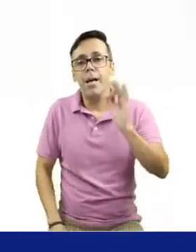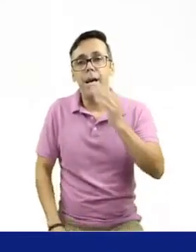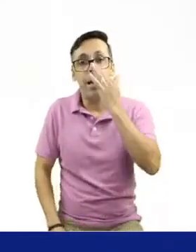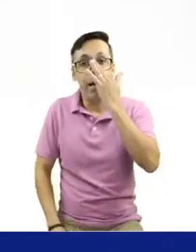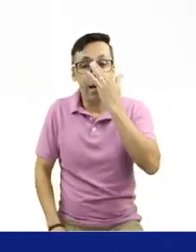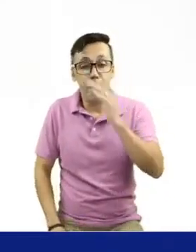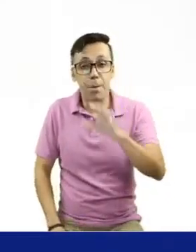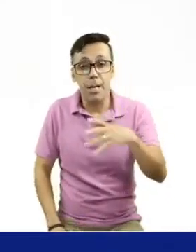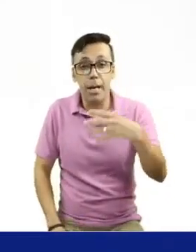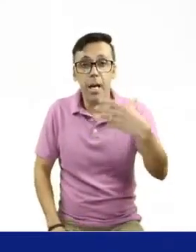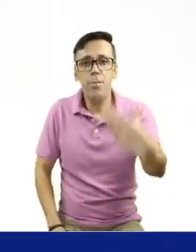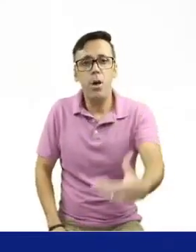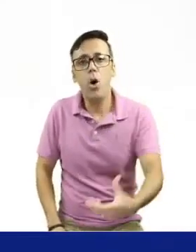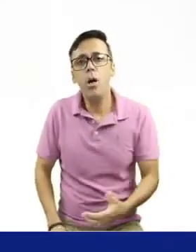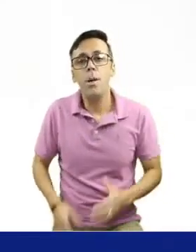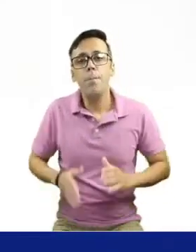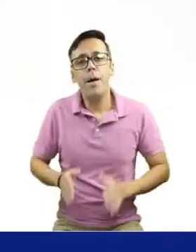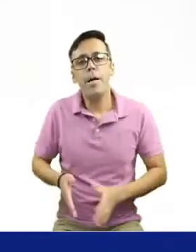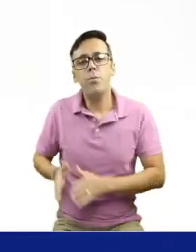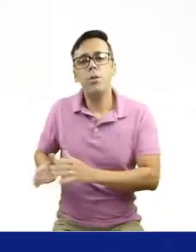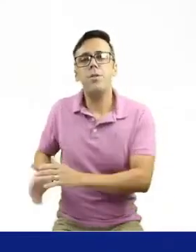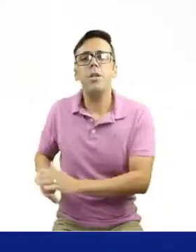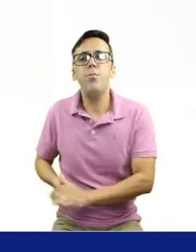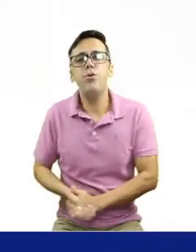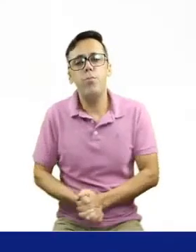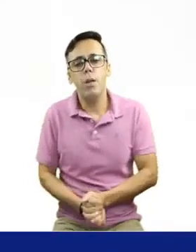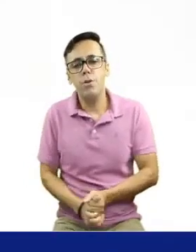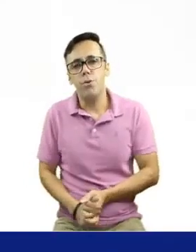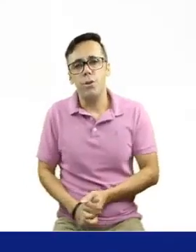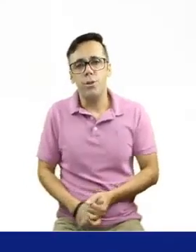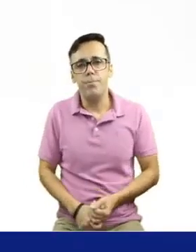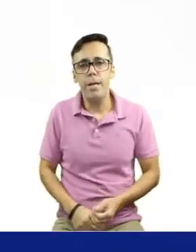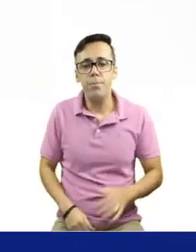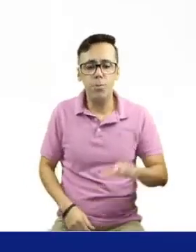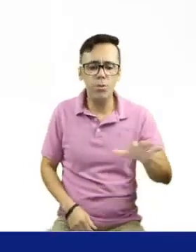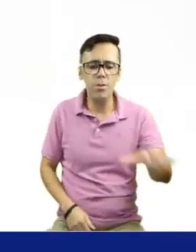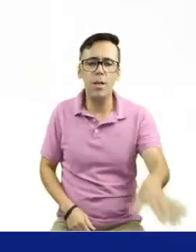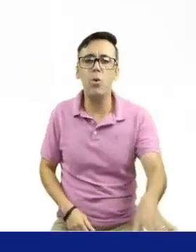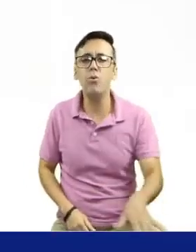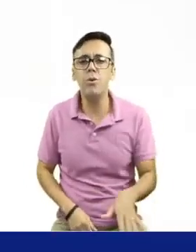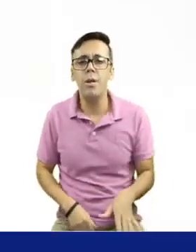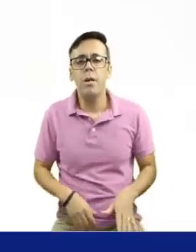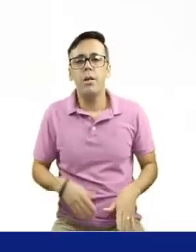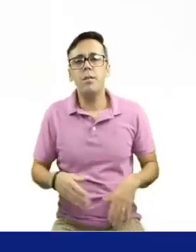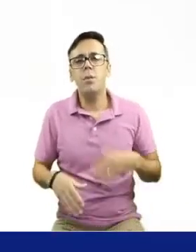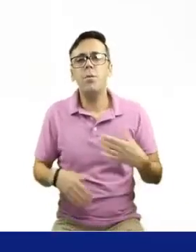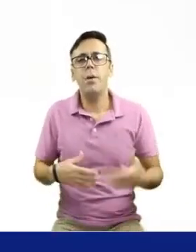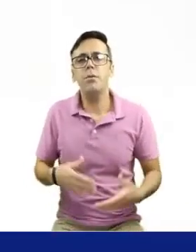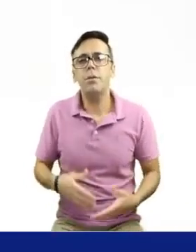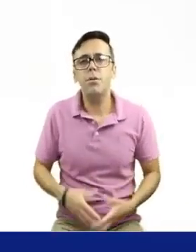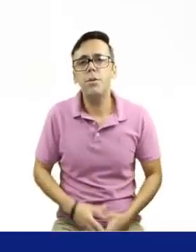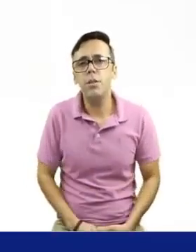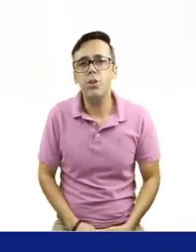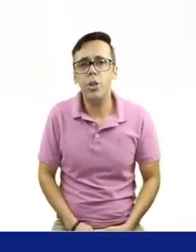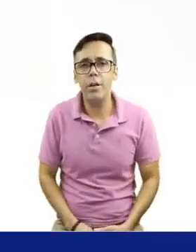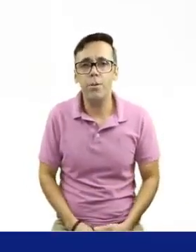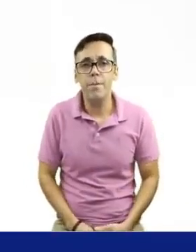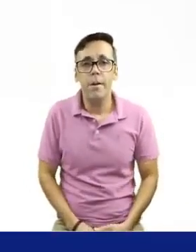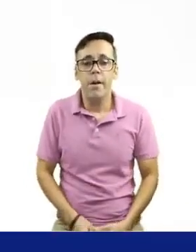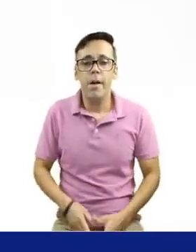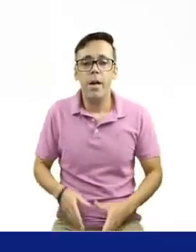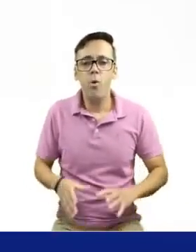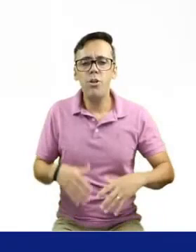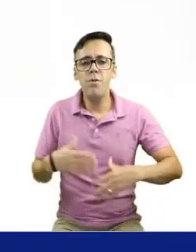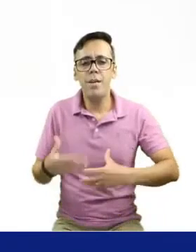pela é a banca RB o para o município de Belo Horizonte muitos alunos estão me perguntando se